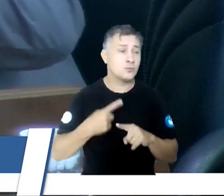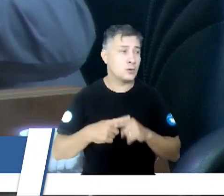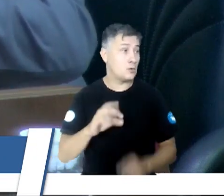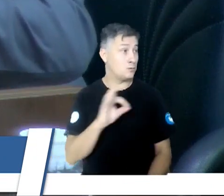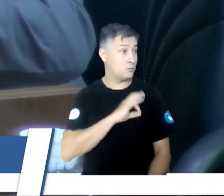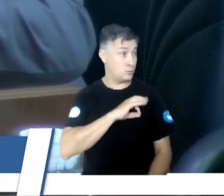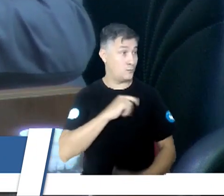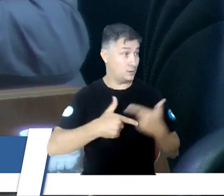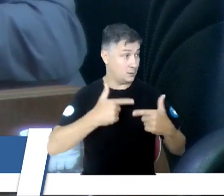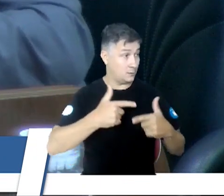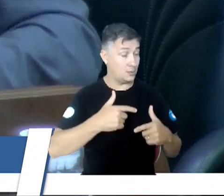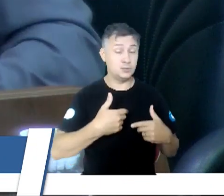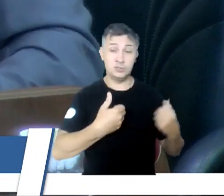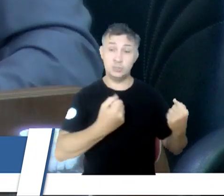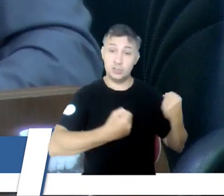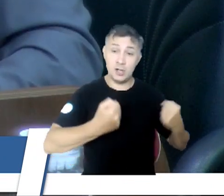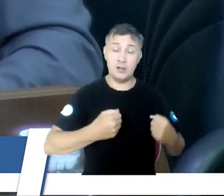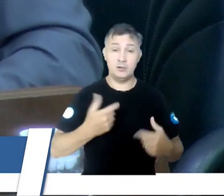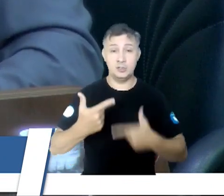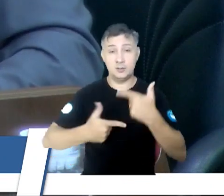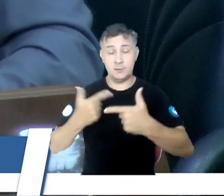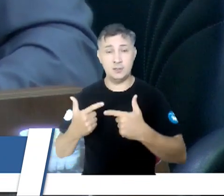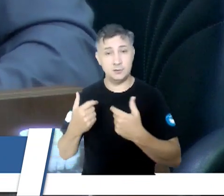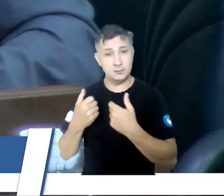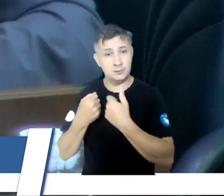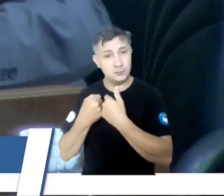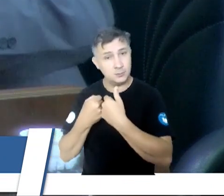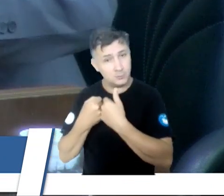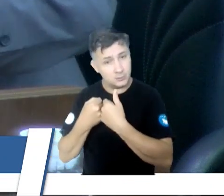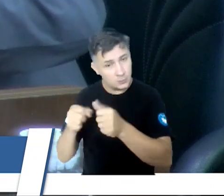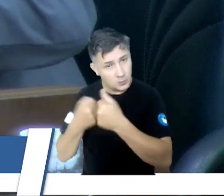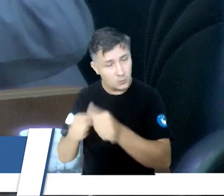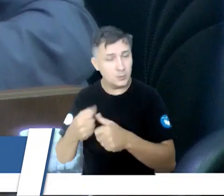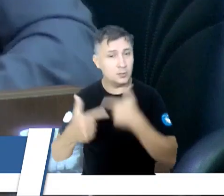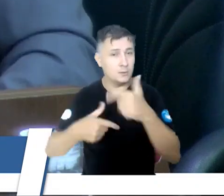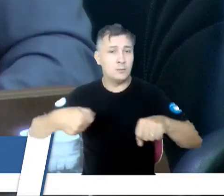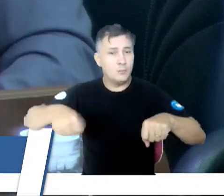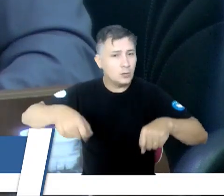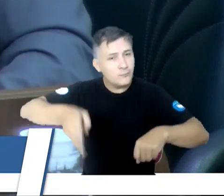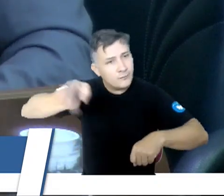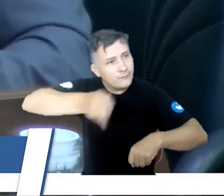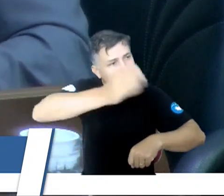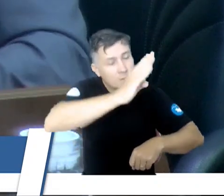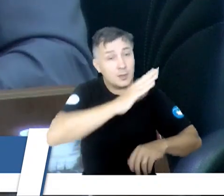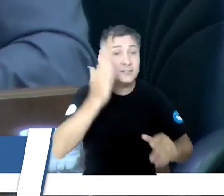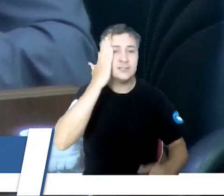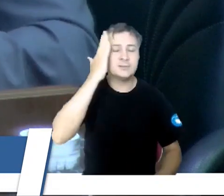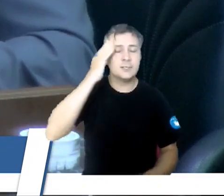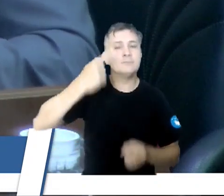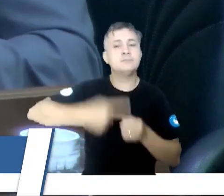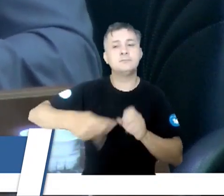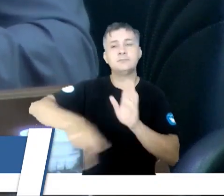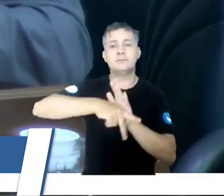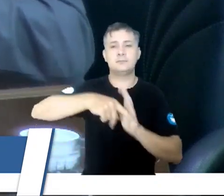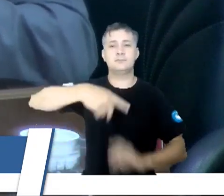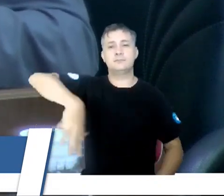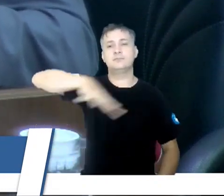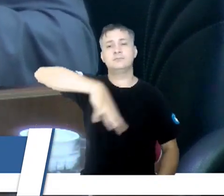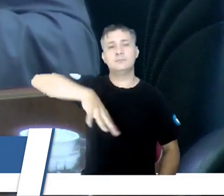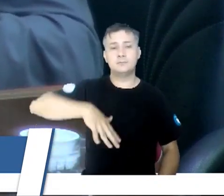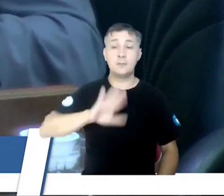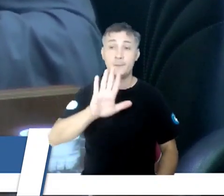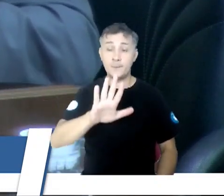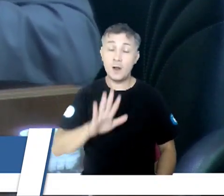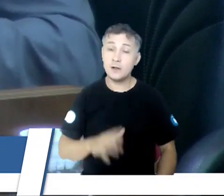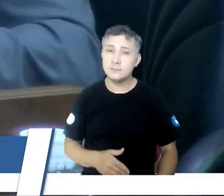vai trabalhar de ônibus, ele sabe que está no município dele. Ah, mas vamos regionalizar. Mas não, as coisas não foram